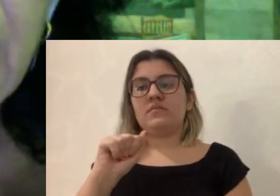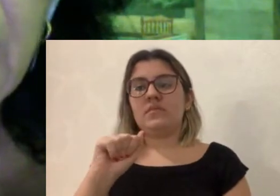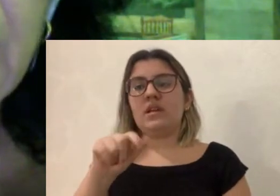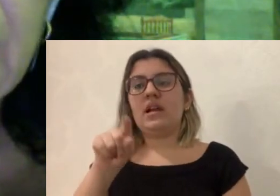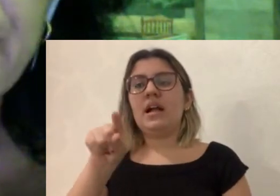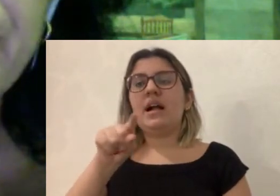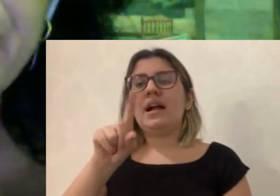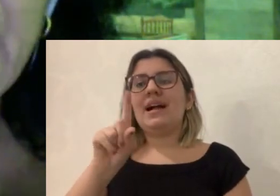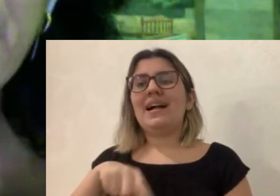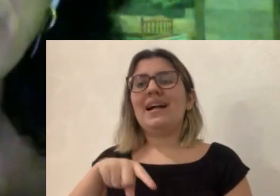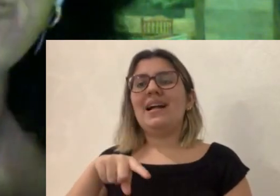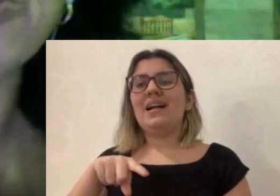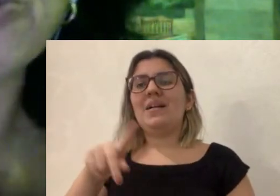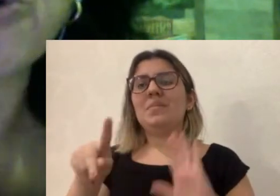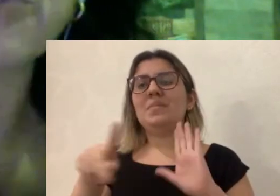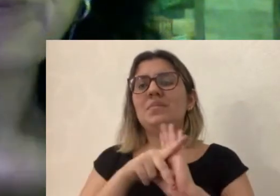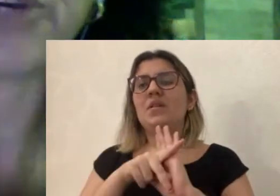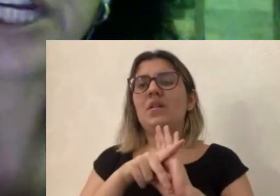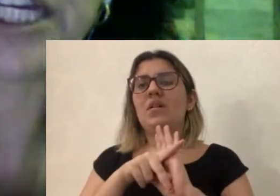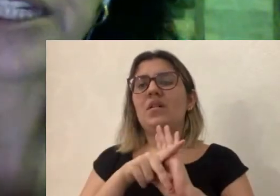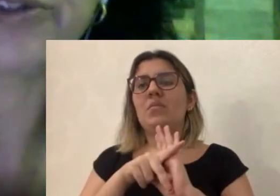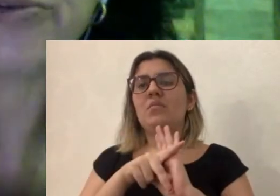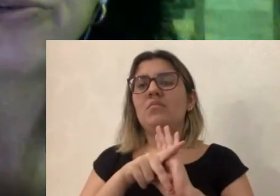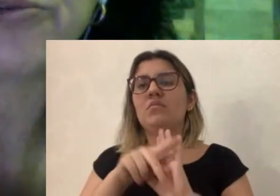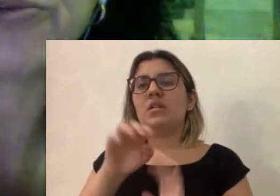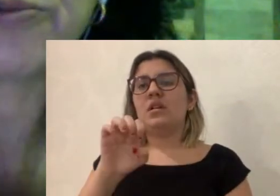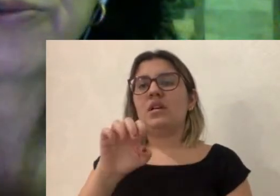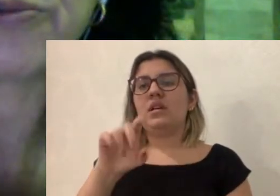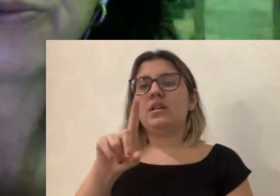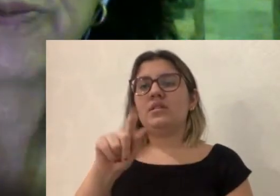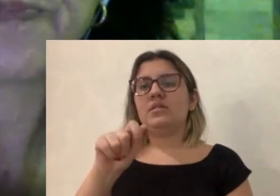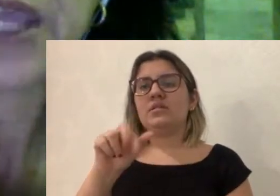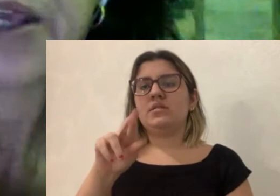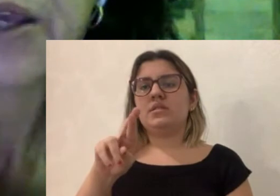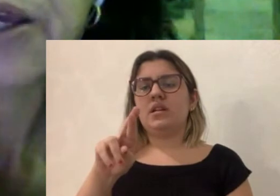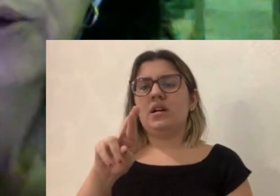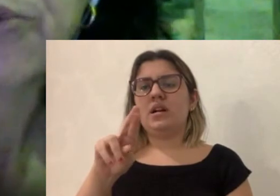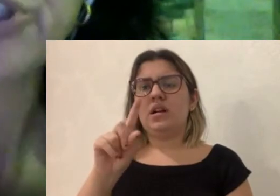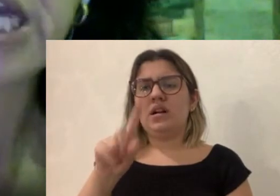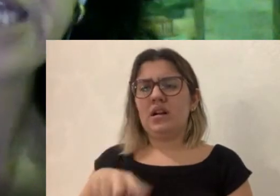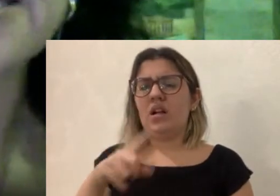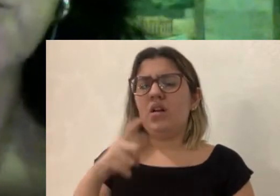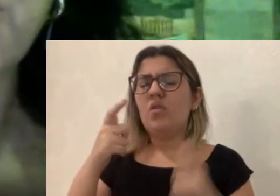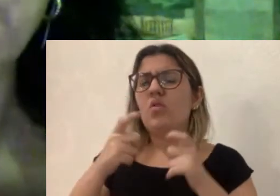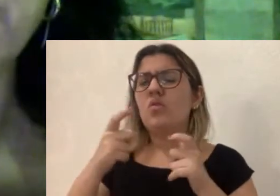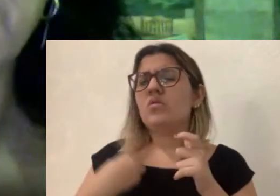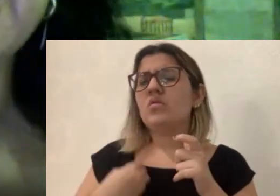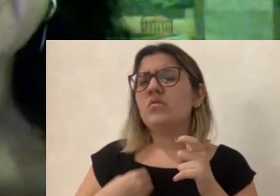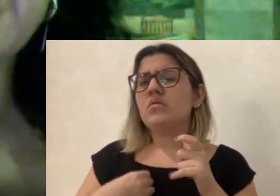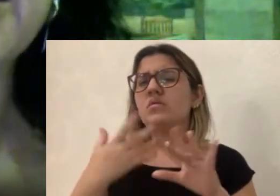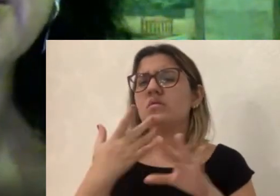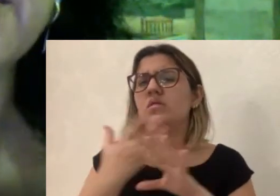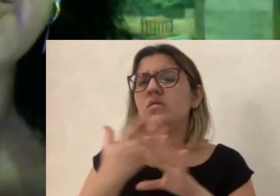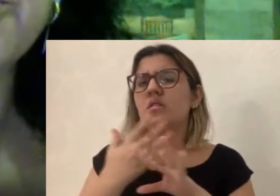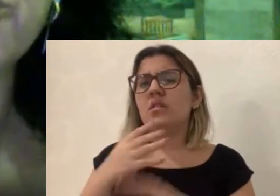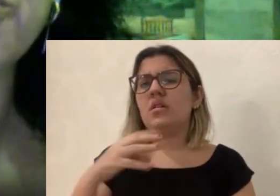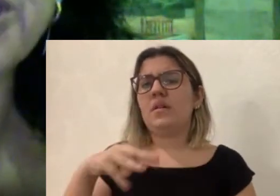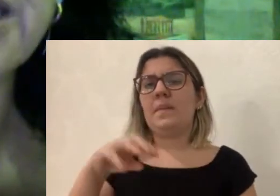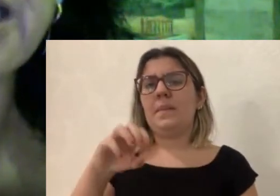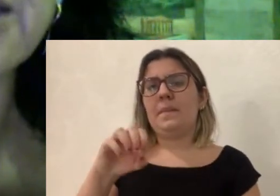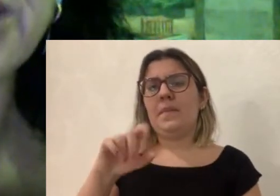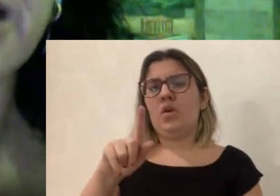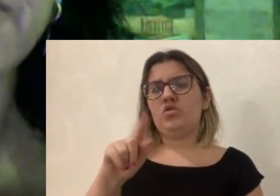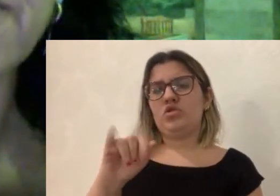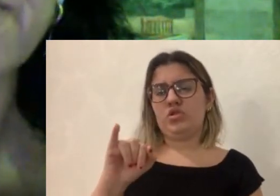ela é muito contemporânea do... O Edgar é de São Paulo. Não, é de Mogi,